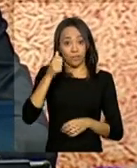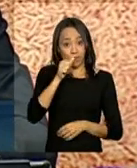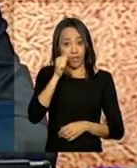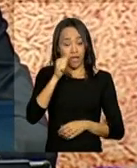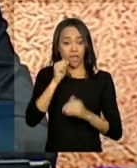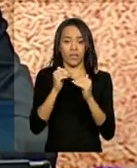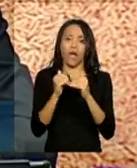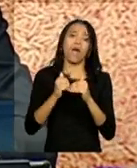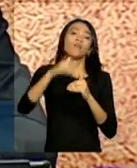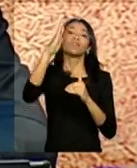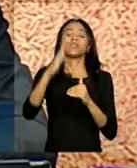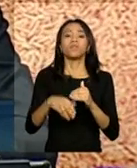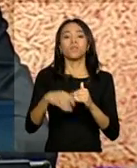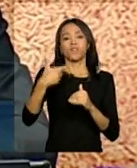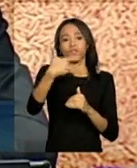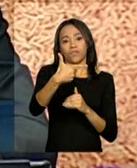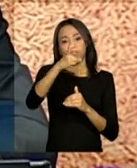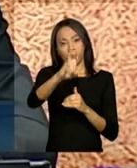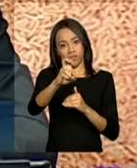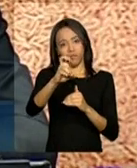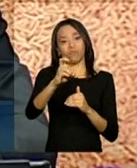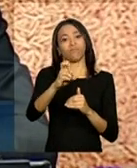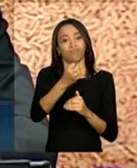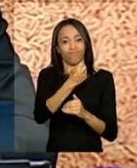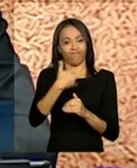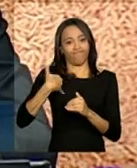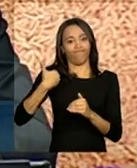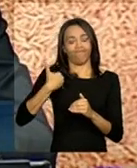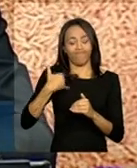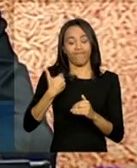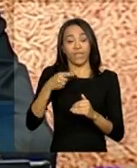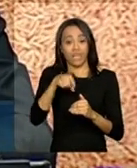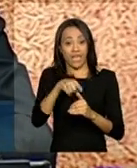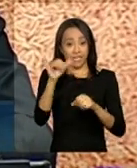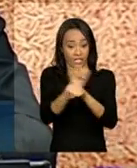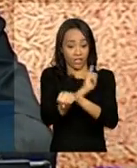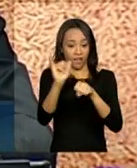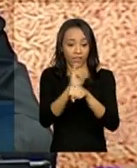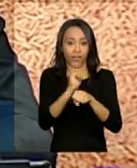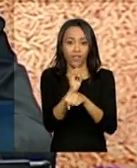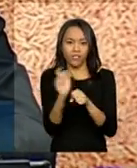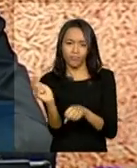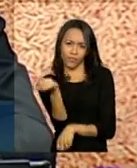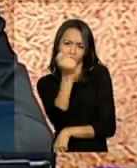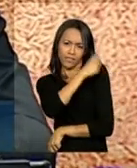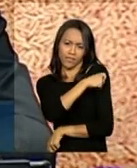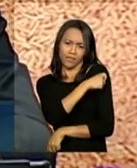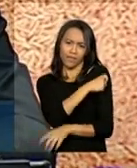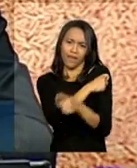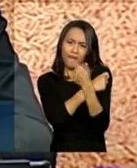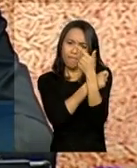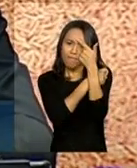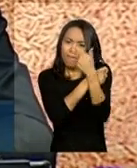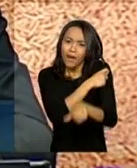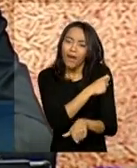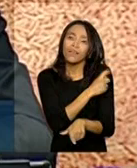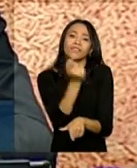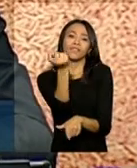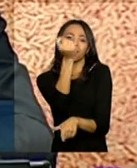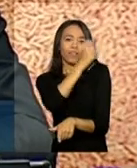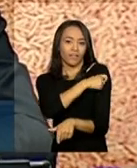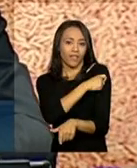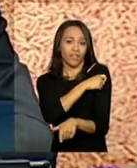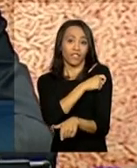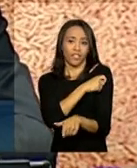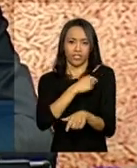de de 25 anos então reforçando que realmente a estratégia de vacinação é mais uma estratégia no bojo de